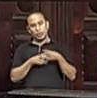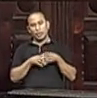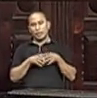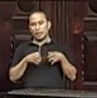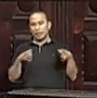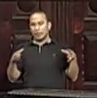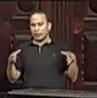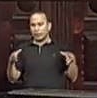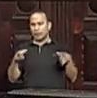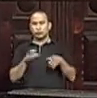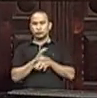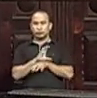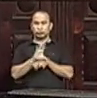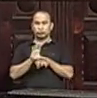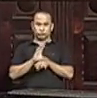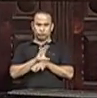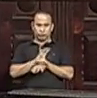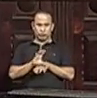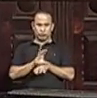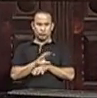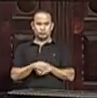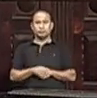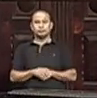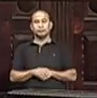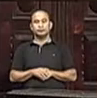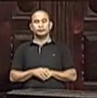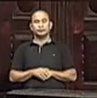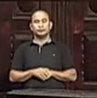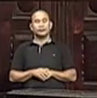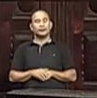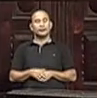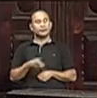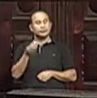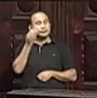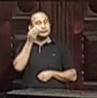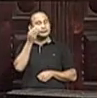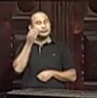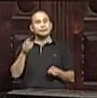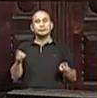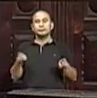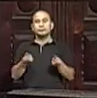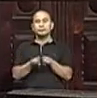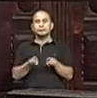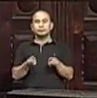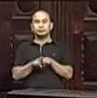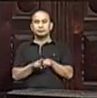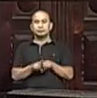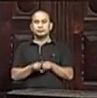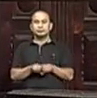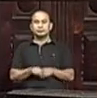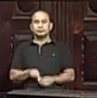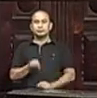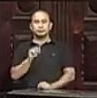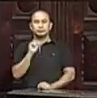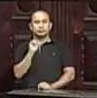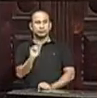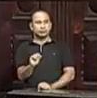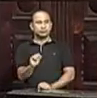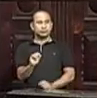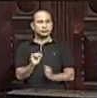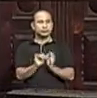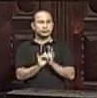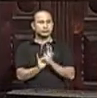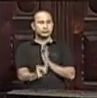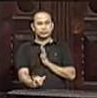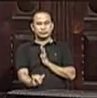itens constitucionais, verifica-se também que a lei fere